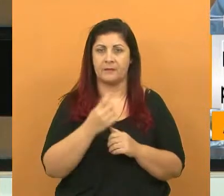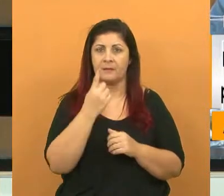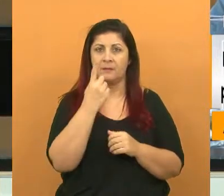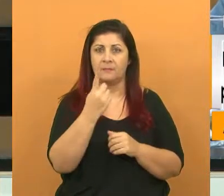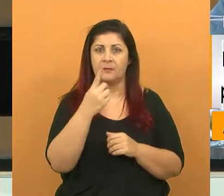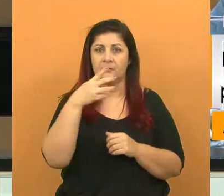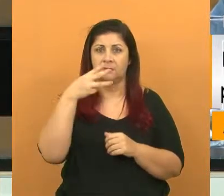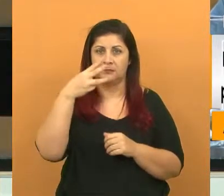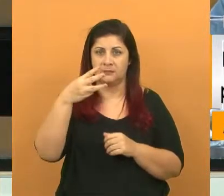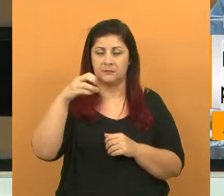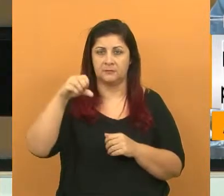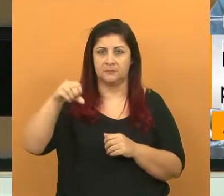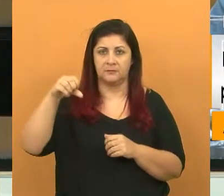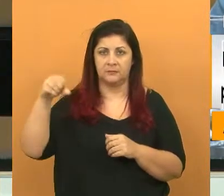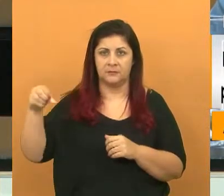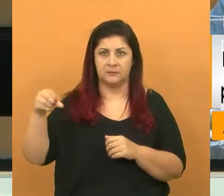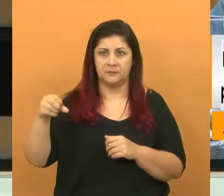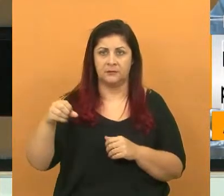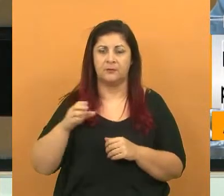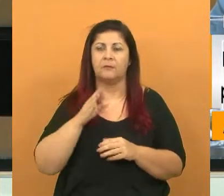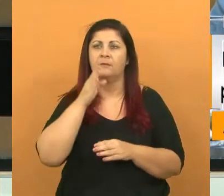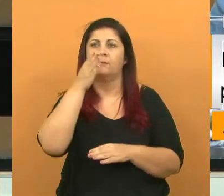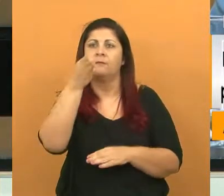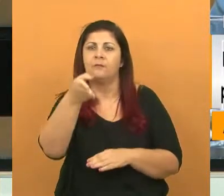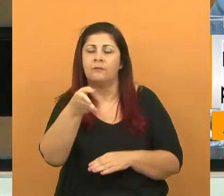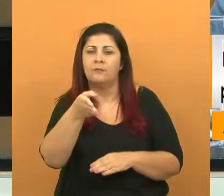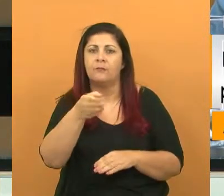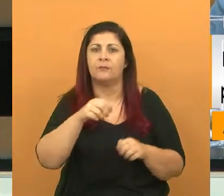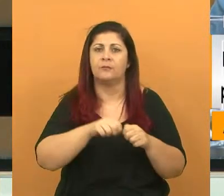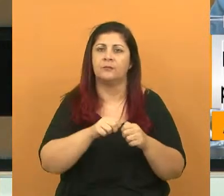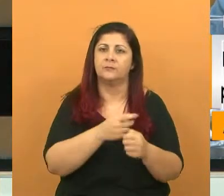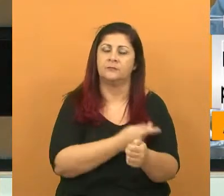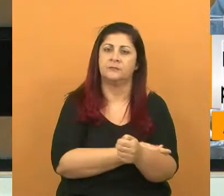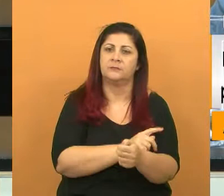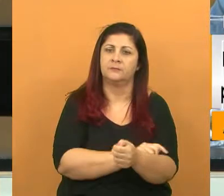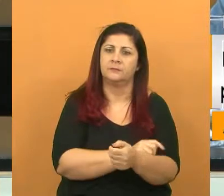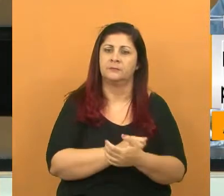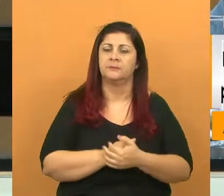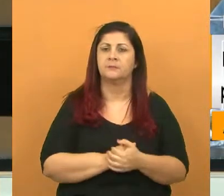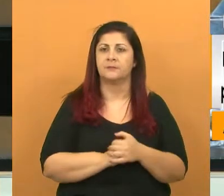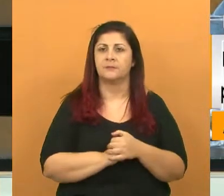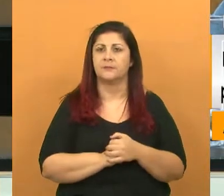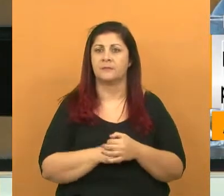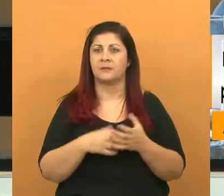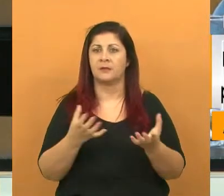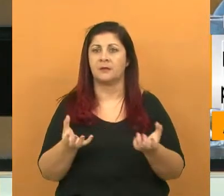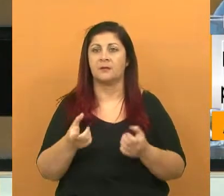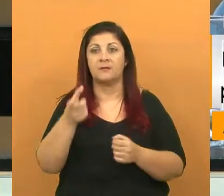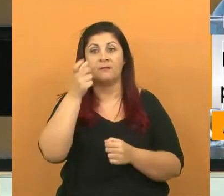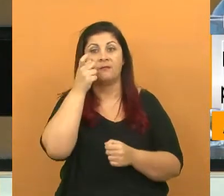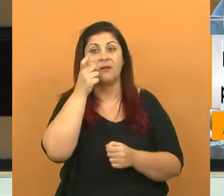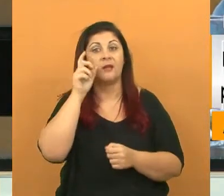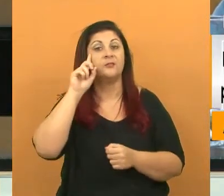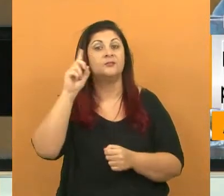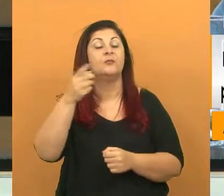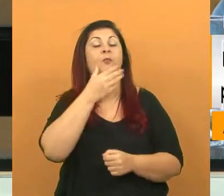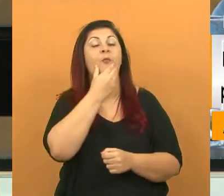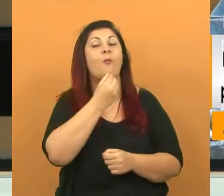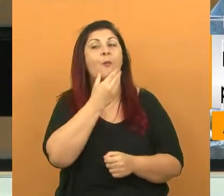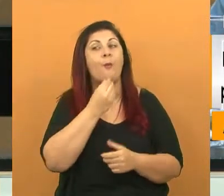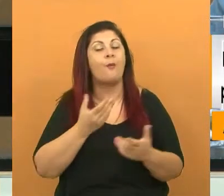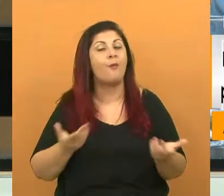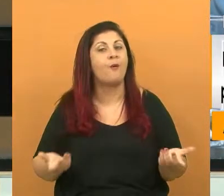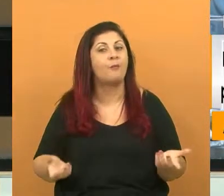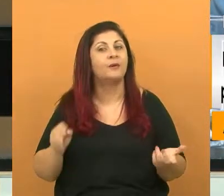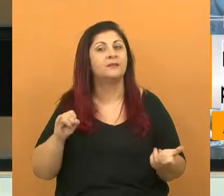1.399 mulheres foram no dia D fazer lá os exames, né? Eu quero ver também, quando abrir o dia D para os homens,